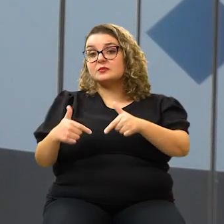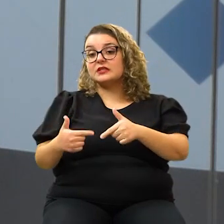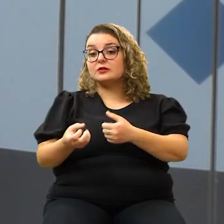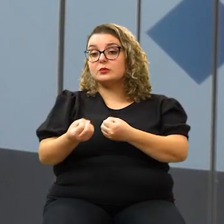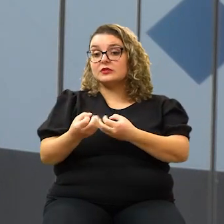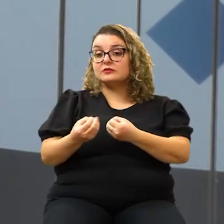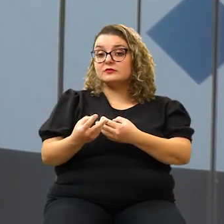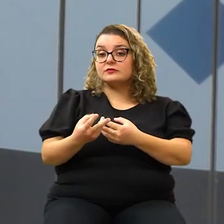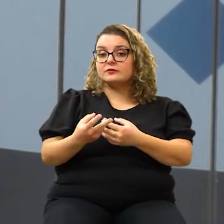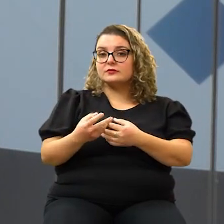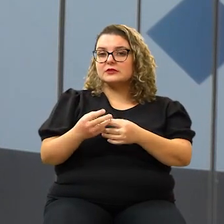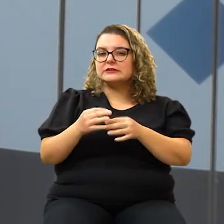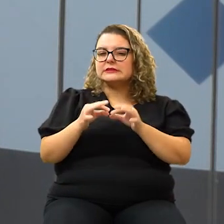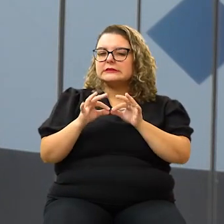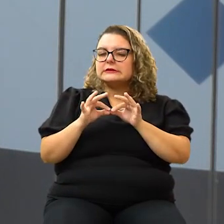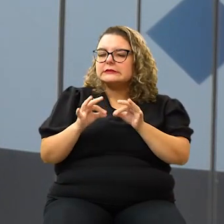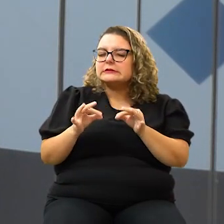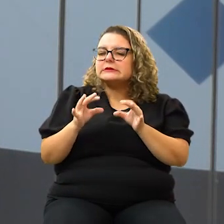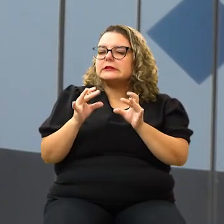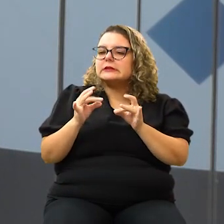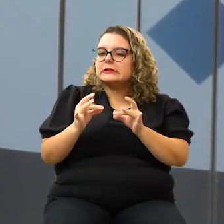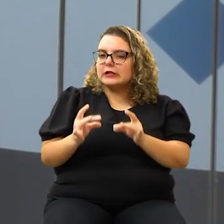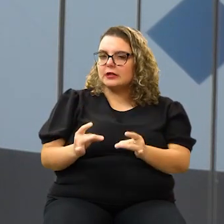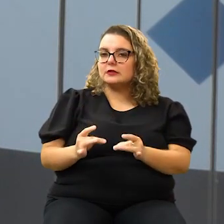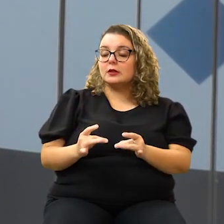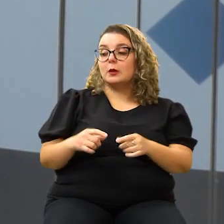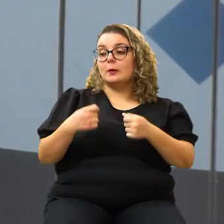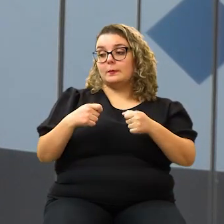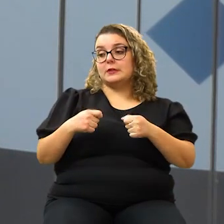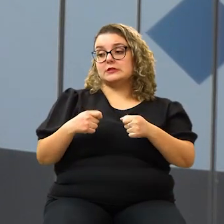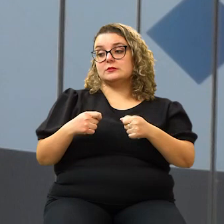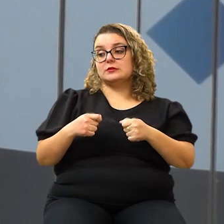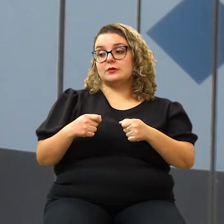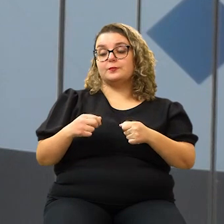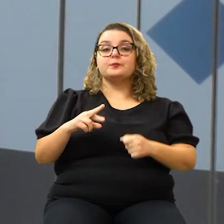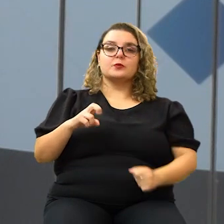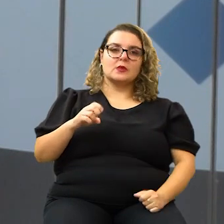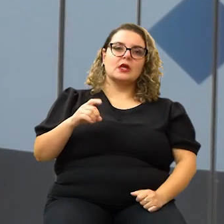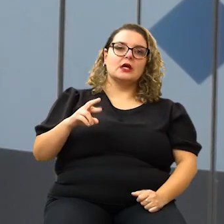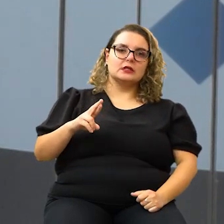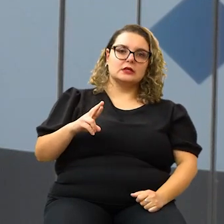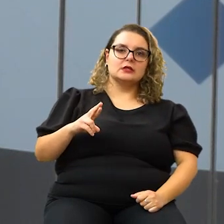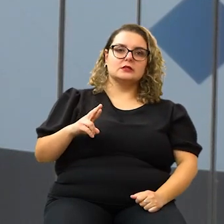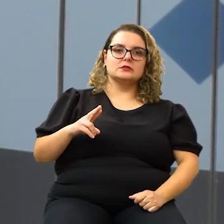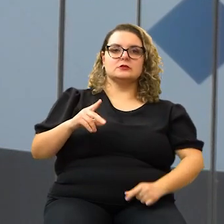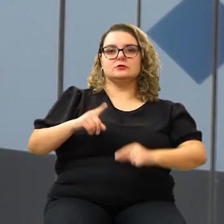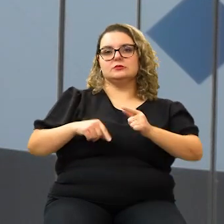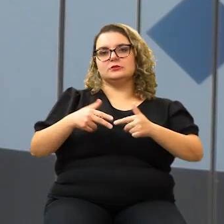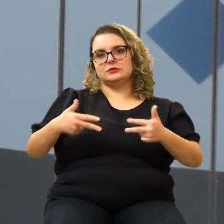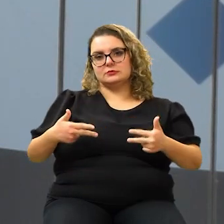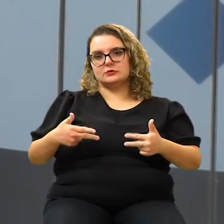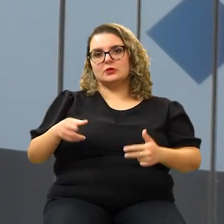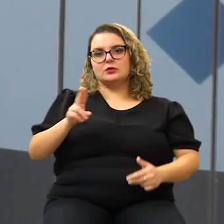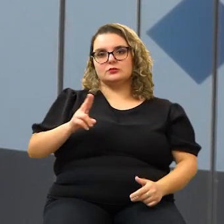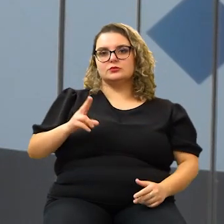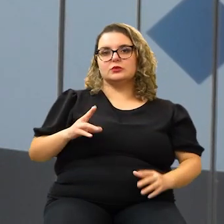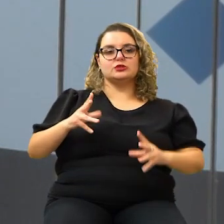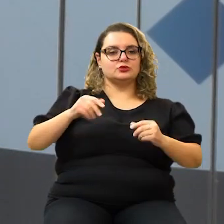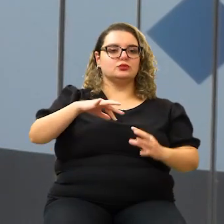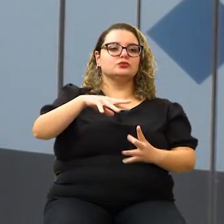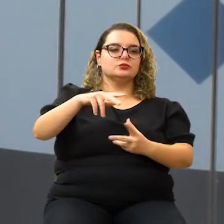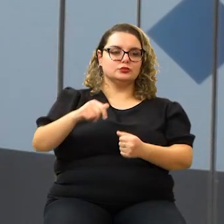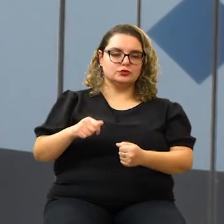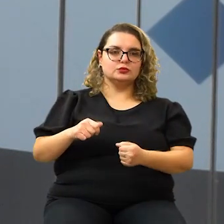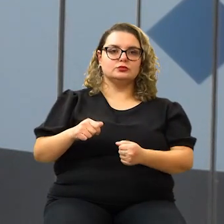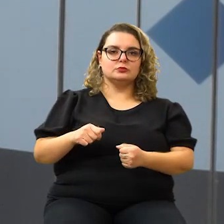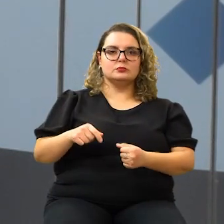muito fina, muito refinada, a gente precisa ter os radares, né? São os equipamentos que são usados no mundo inteiro para